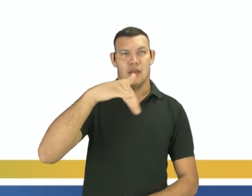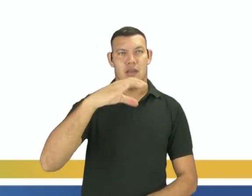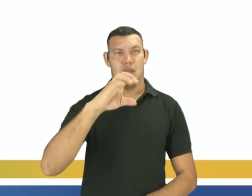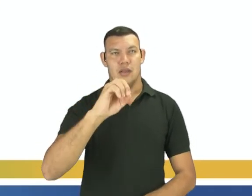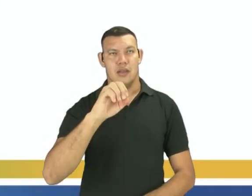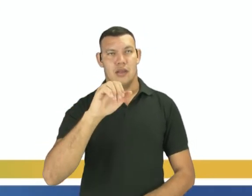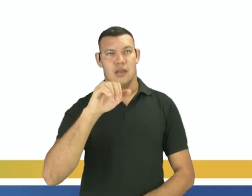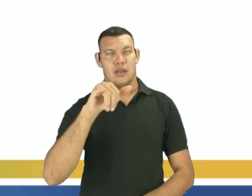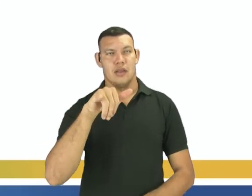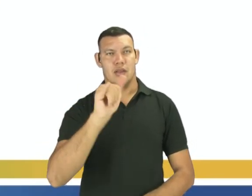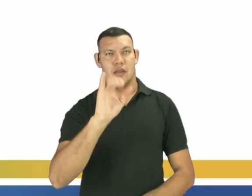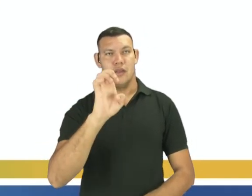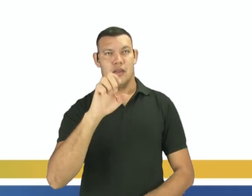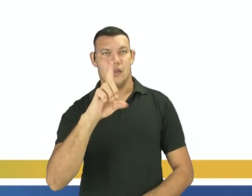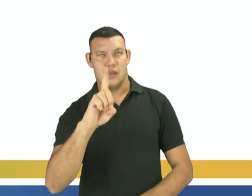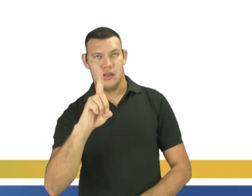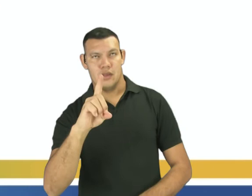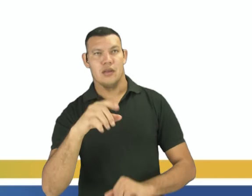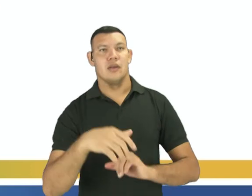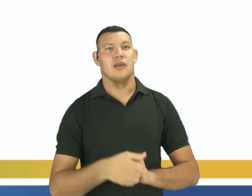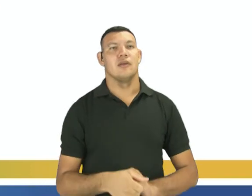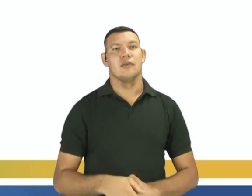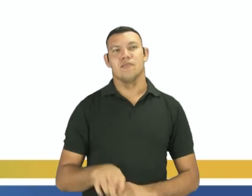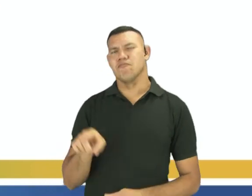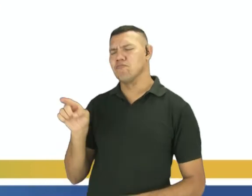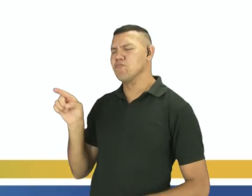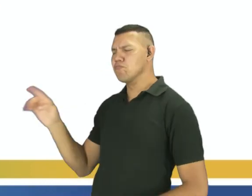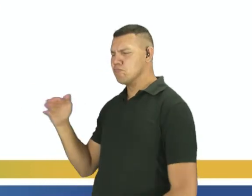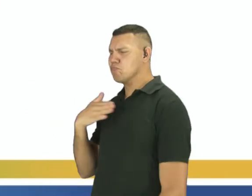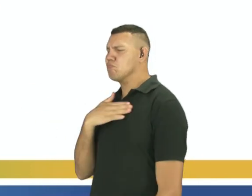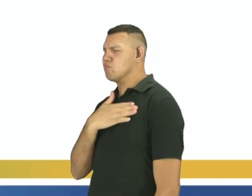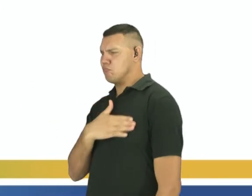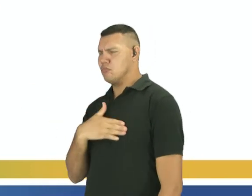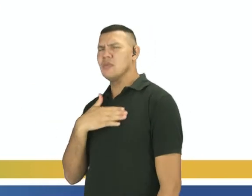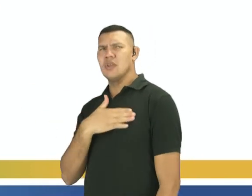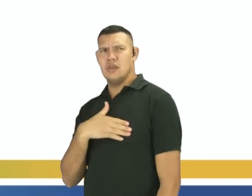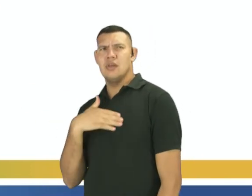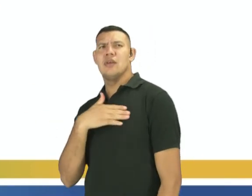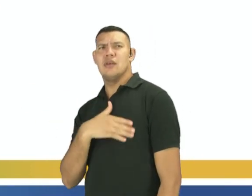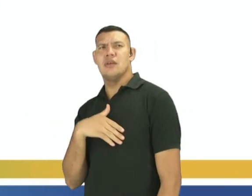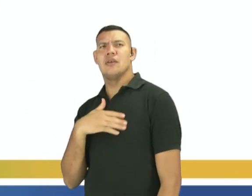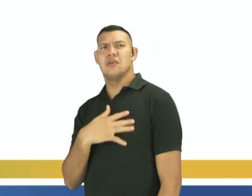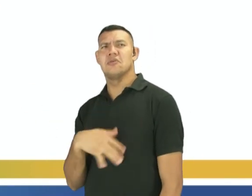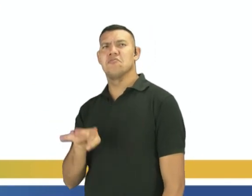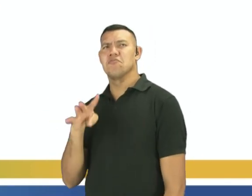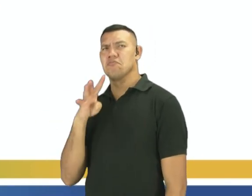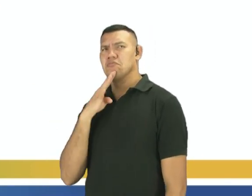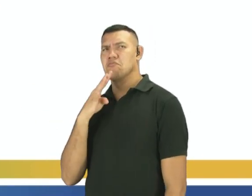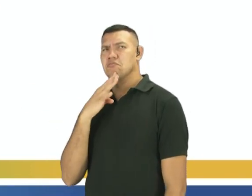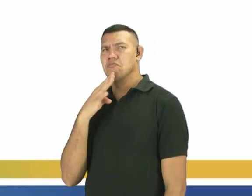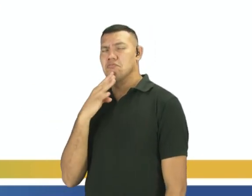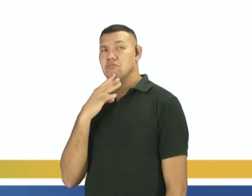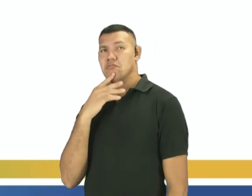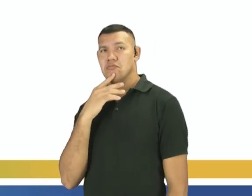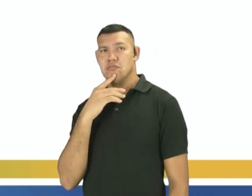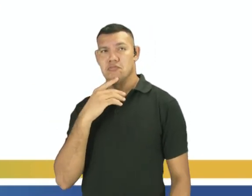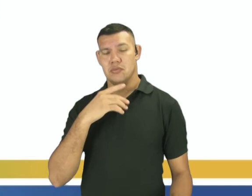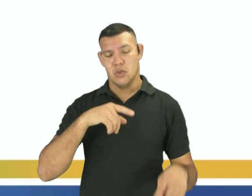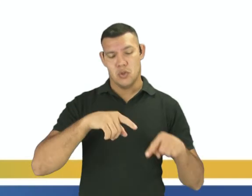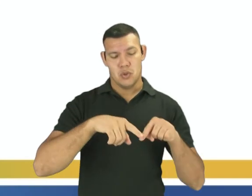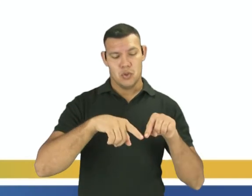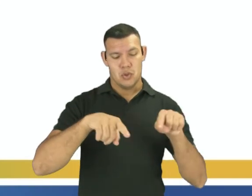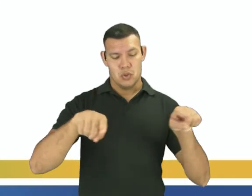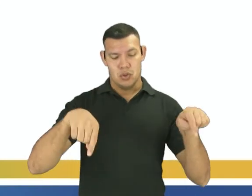gostou de nos conhecer na quadra de tênis. Vocês lembram que nós vimos esse verbo? Enjoy. Vocês lembram?